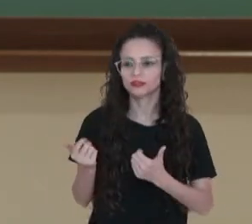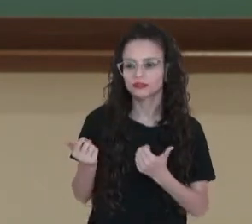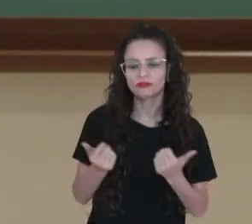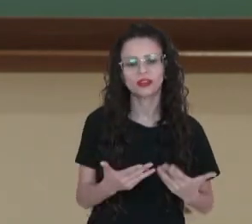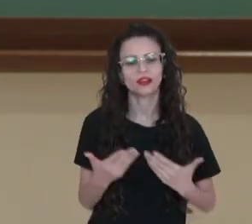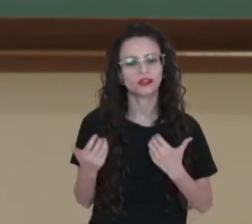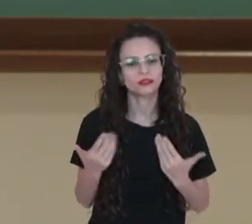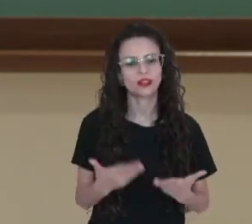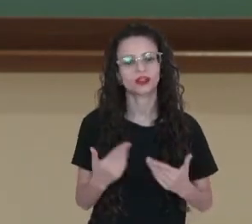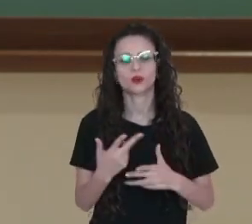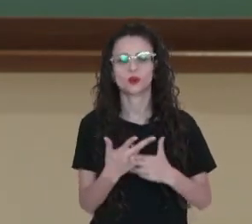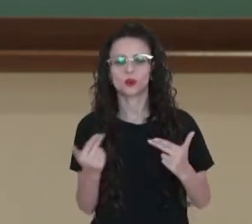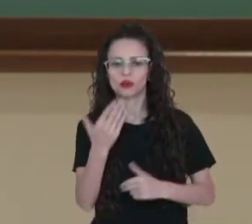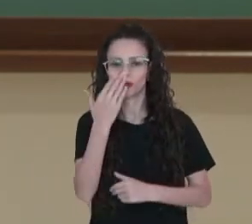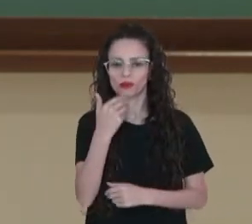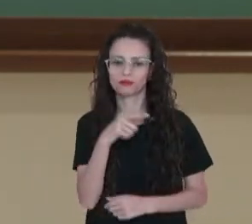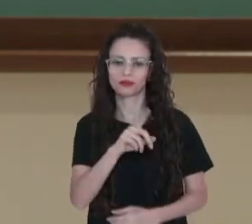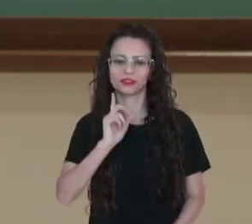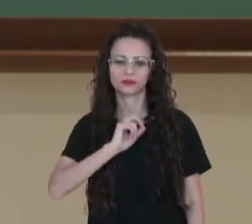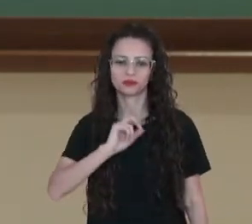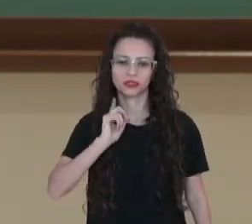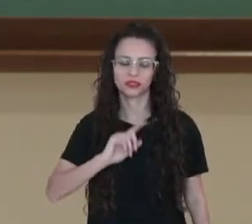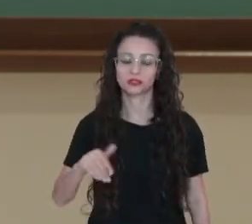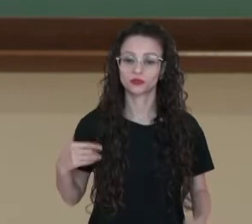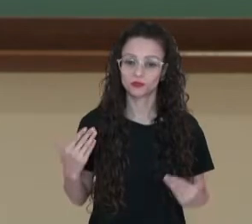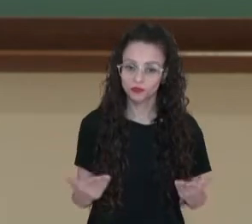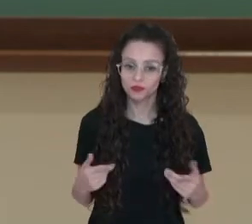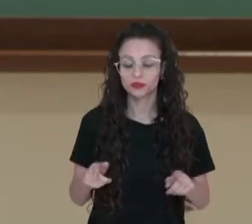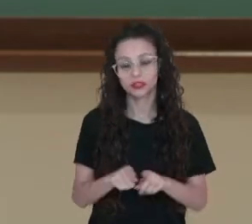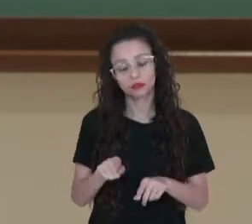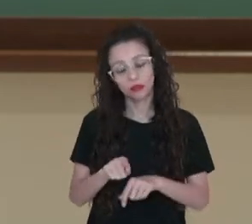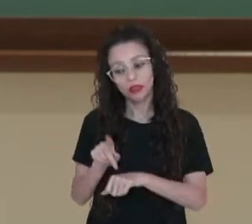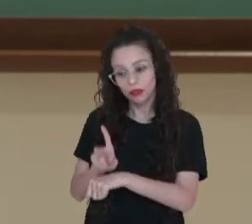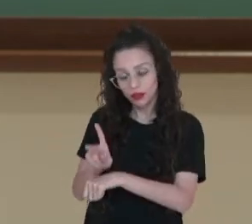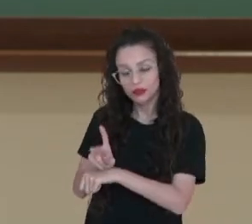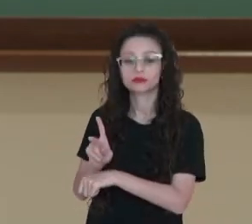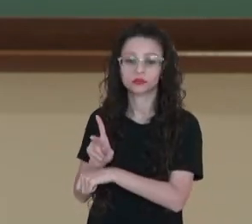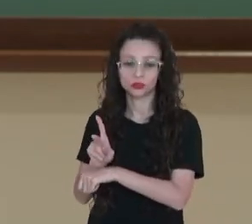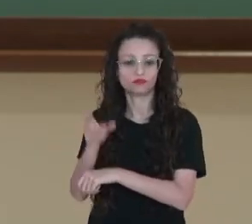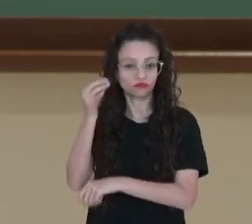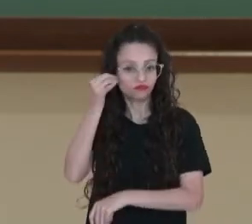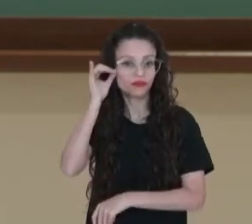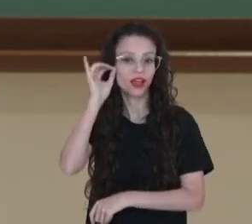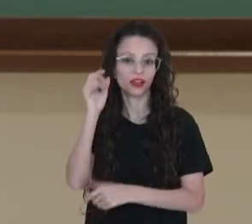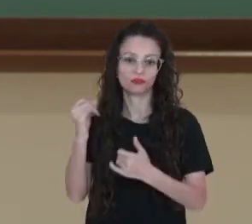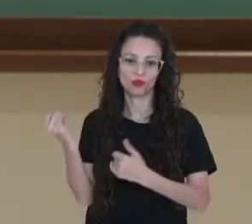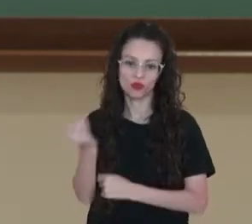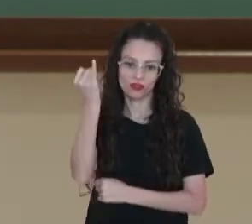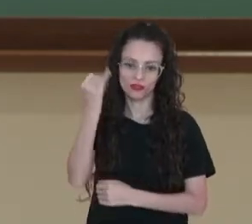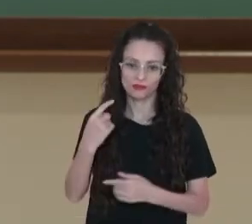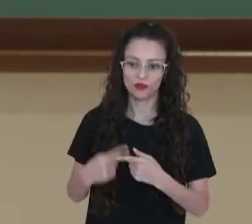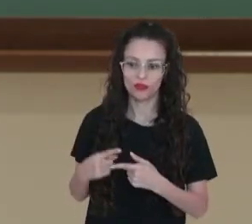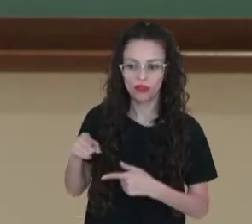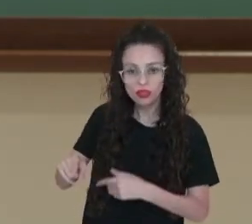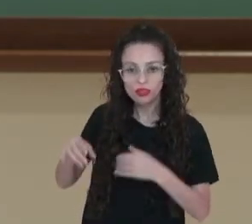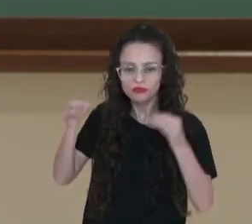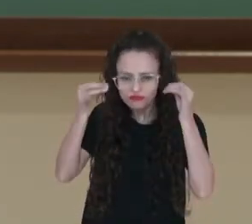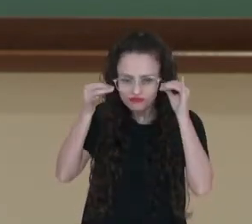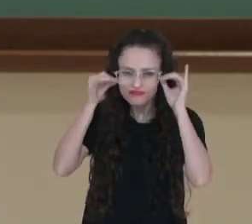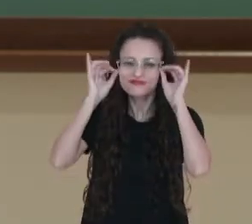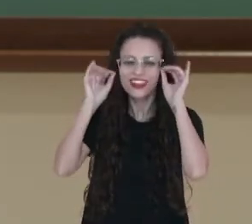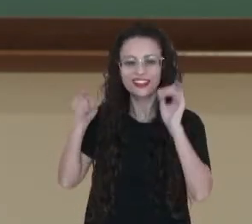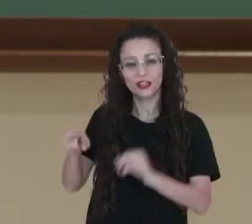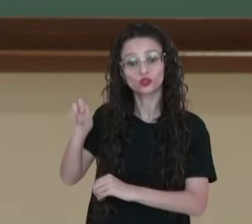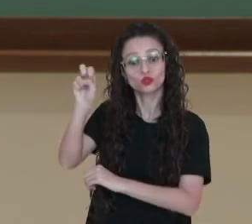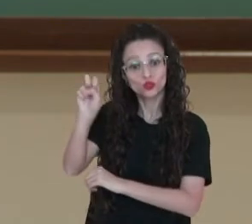de mantimentos para os mineiros, né? E a criação de gado foi importante, por quê? Porque então aquele gado criado lá no